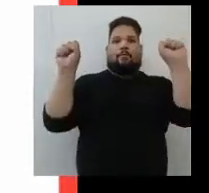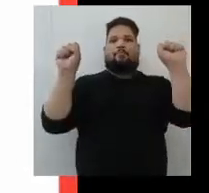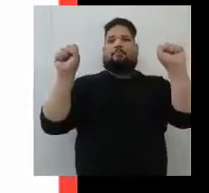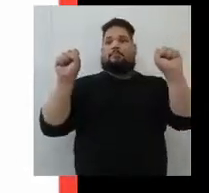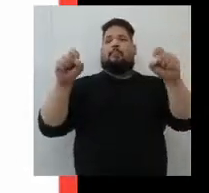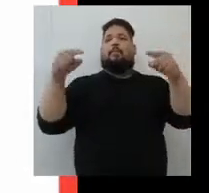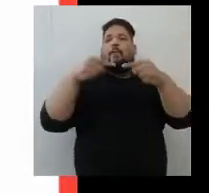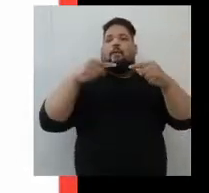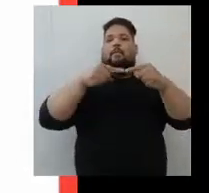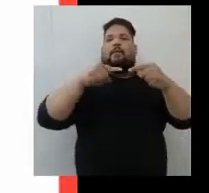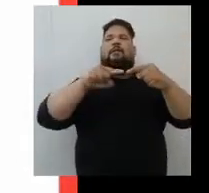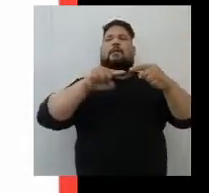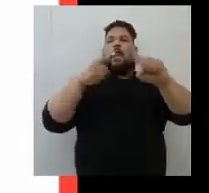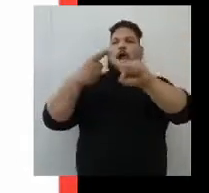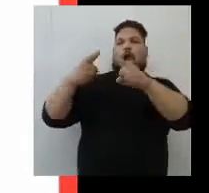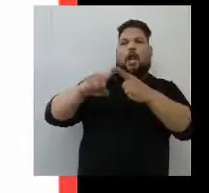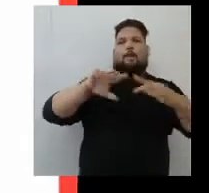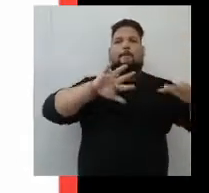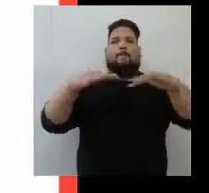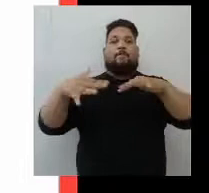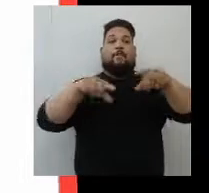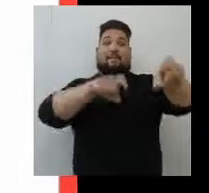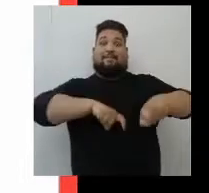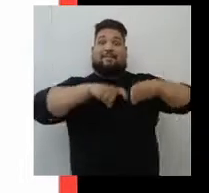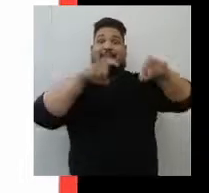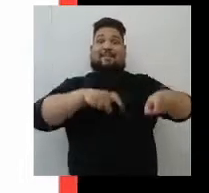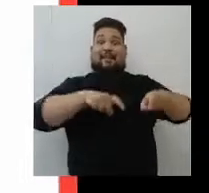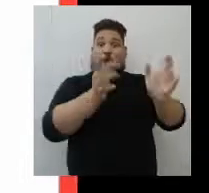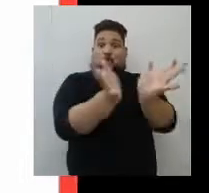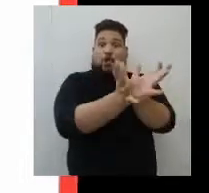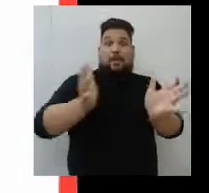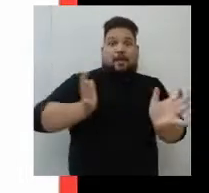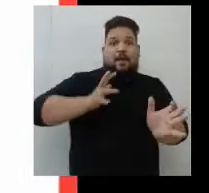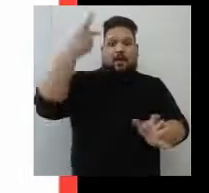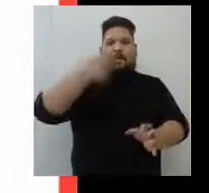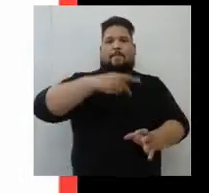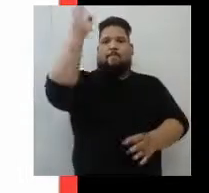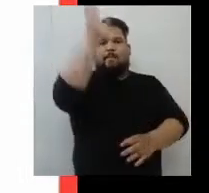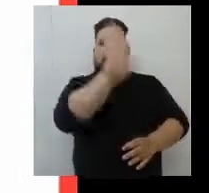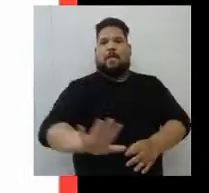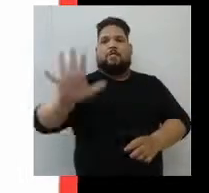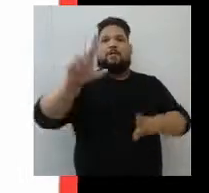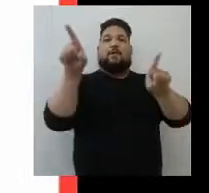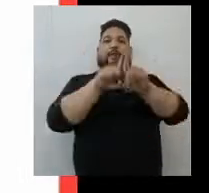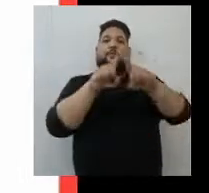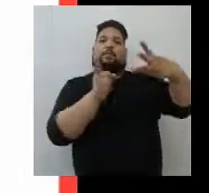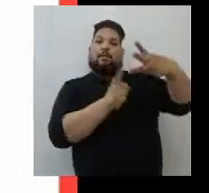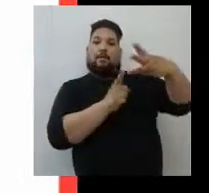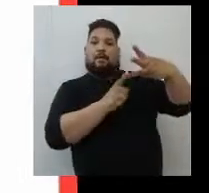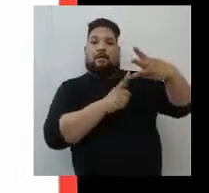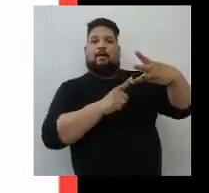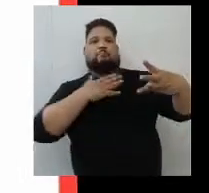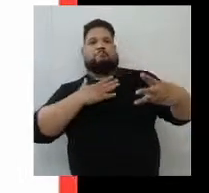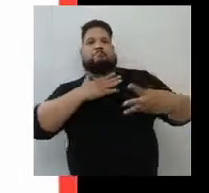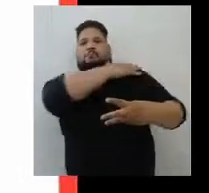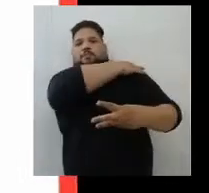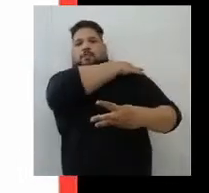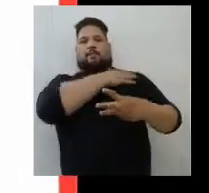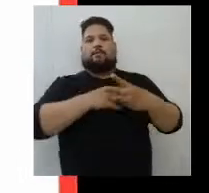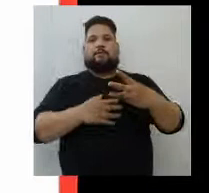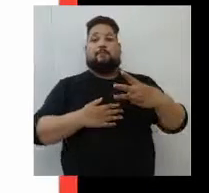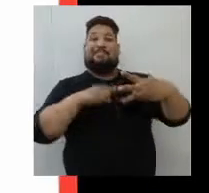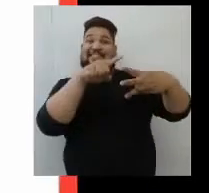classe, a elite agropecuária brasileira, e a questão militar. Esses 3 fatores